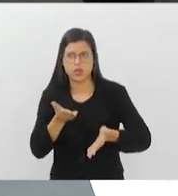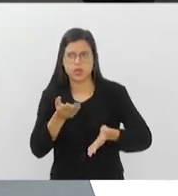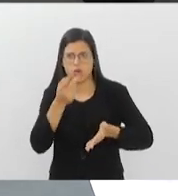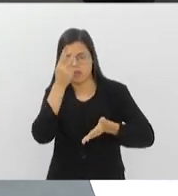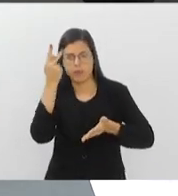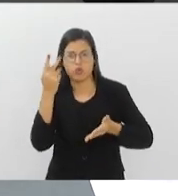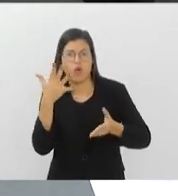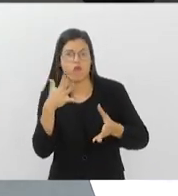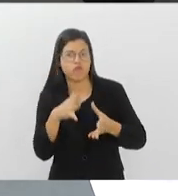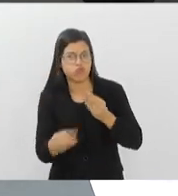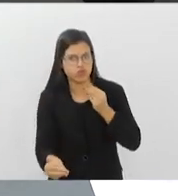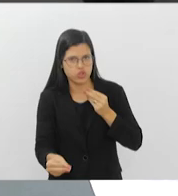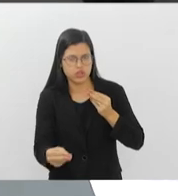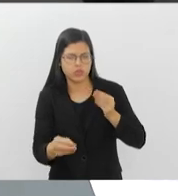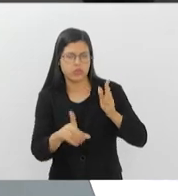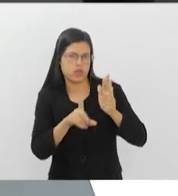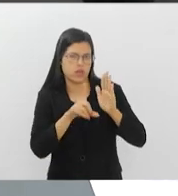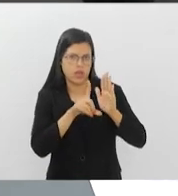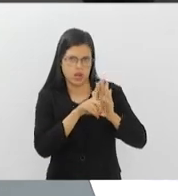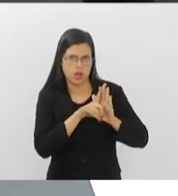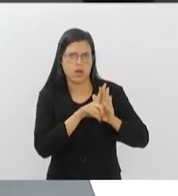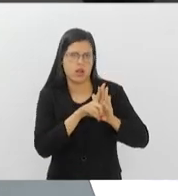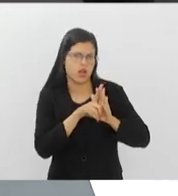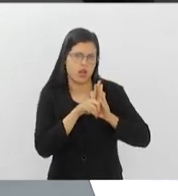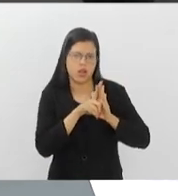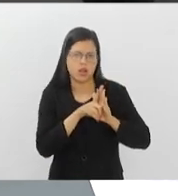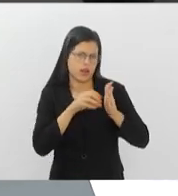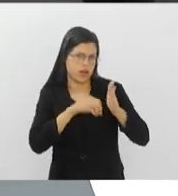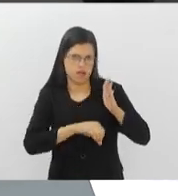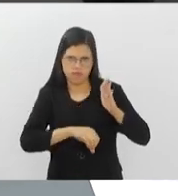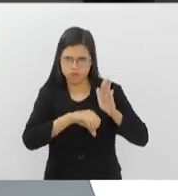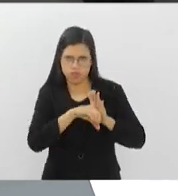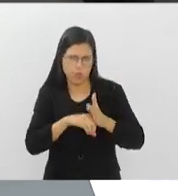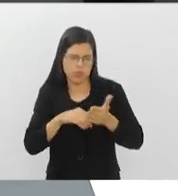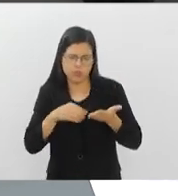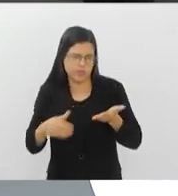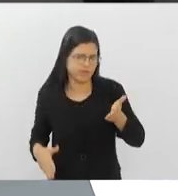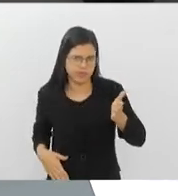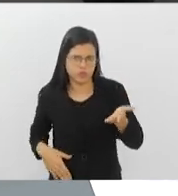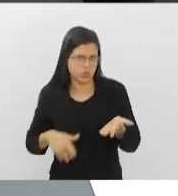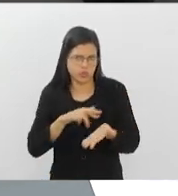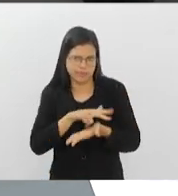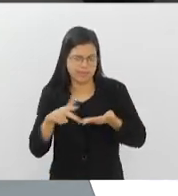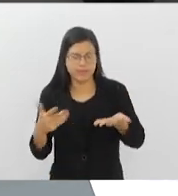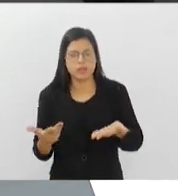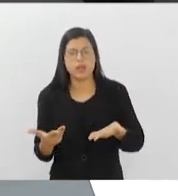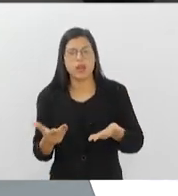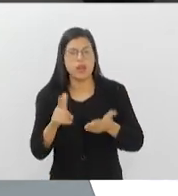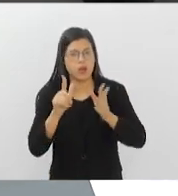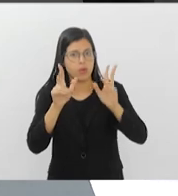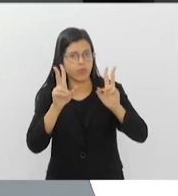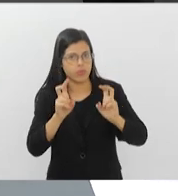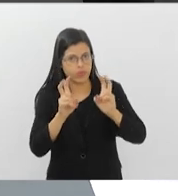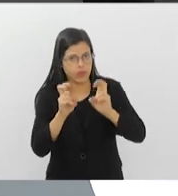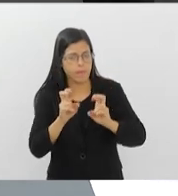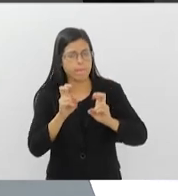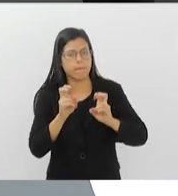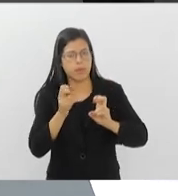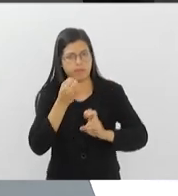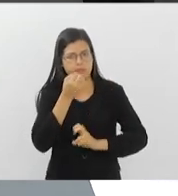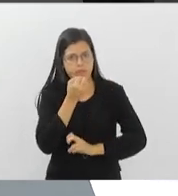né? Seja um criminoso, etc, etc. Então, é um tema absolutamente